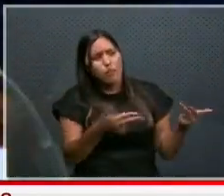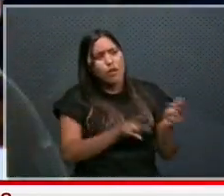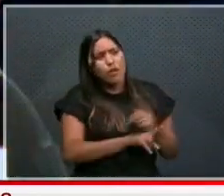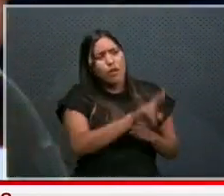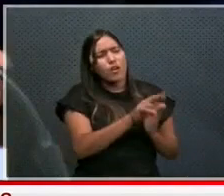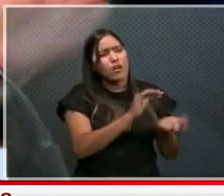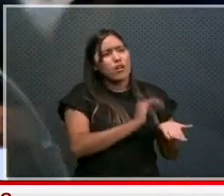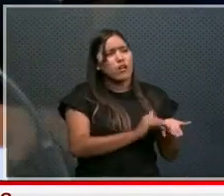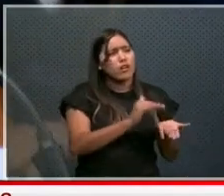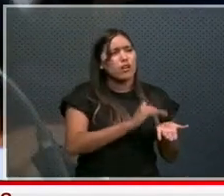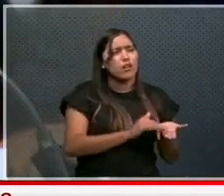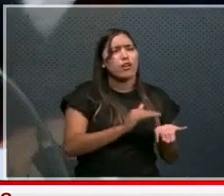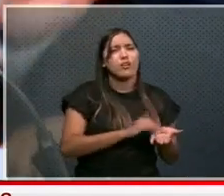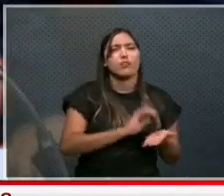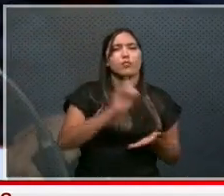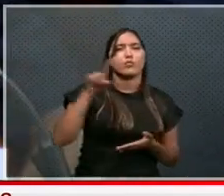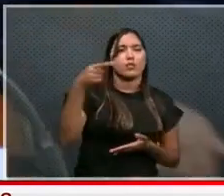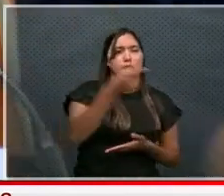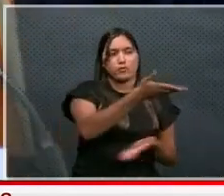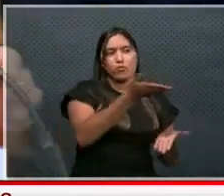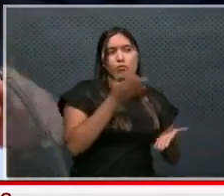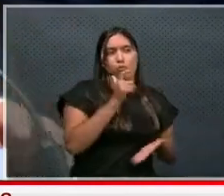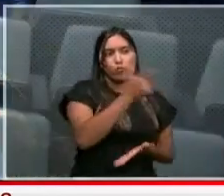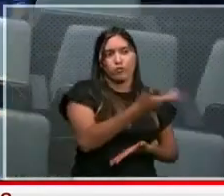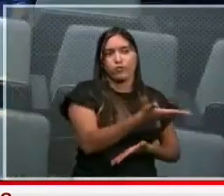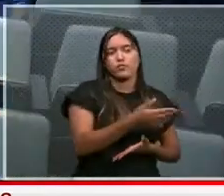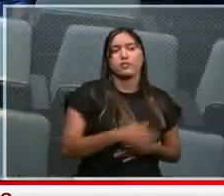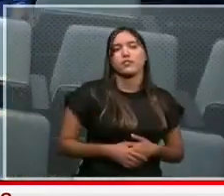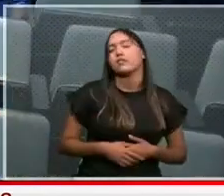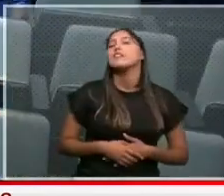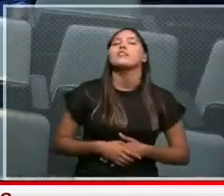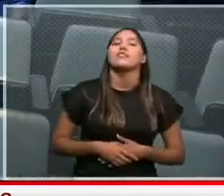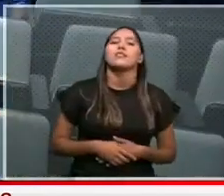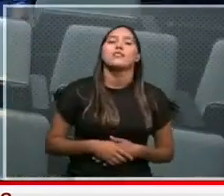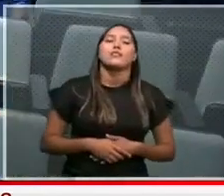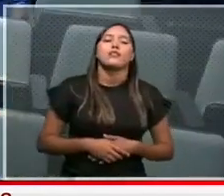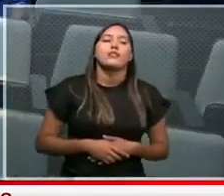nome da secretaria então depois dele ele chama por favor